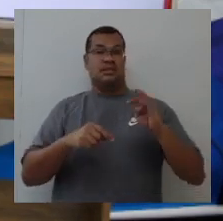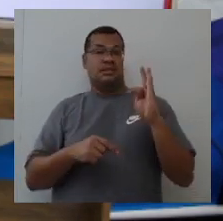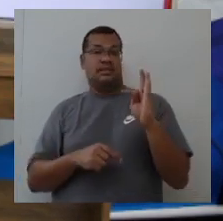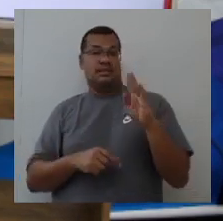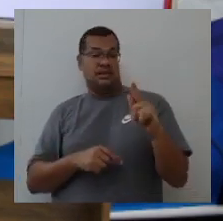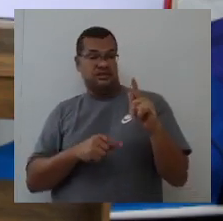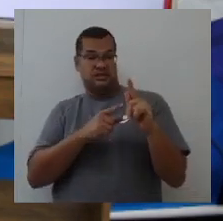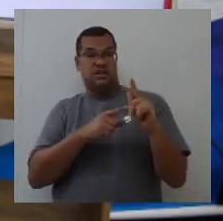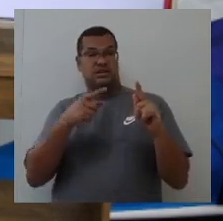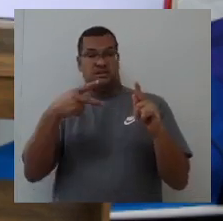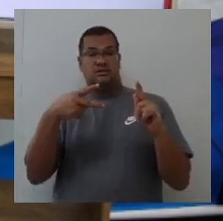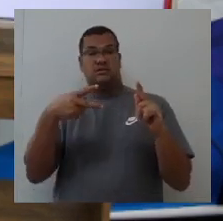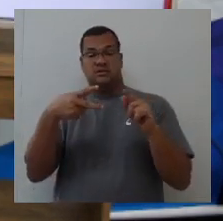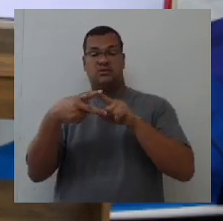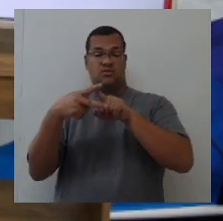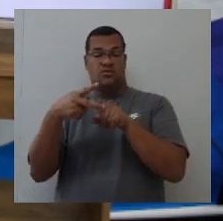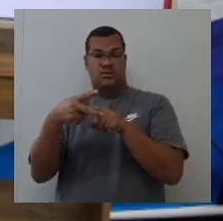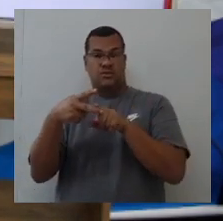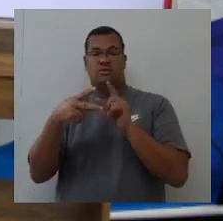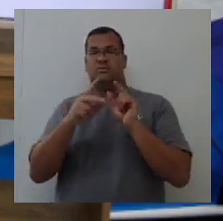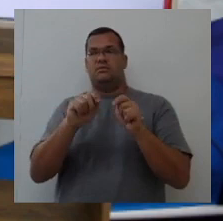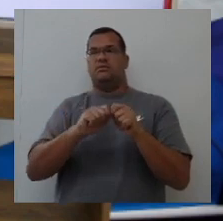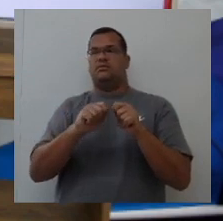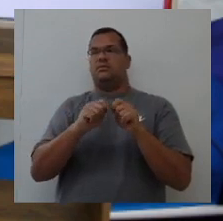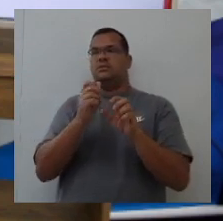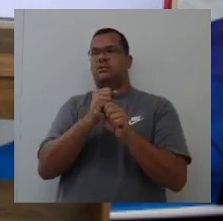de um certo ângulo, ele pode ser medida também assim, ó.